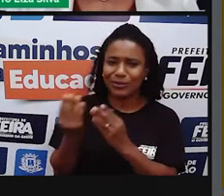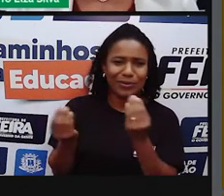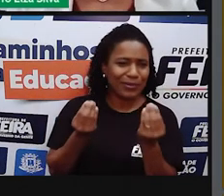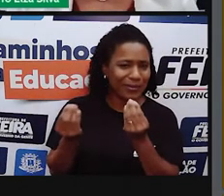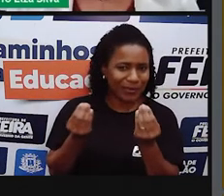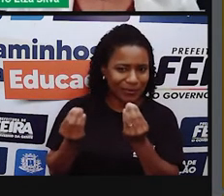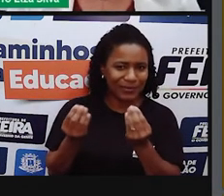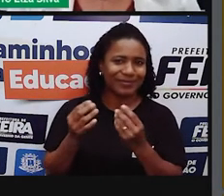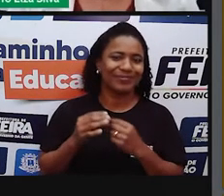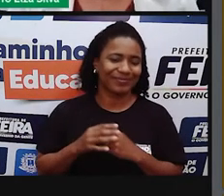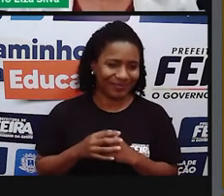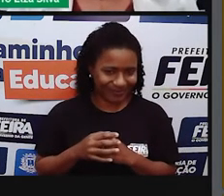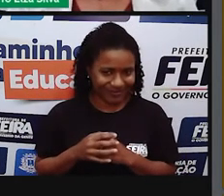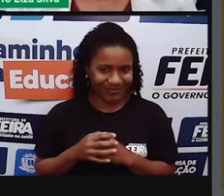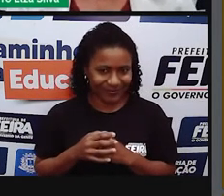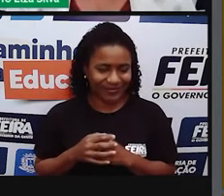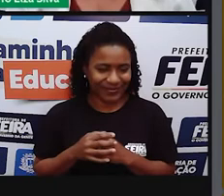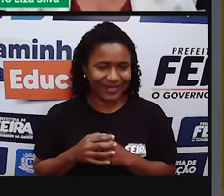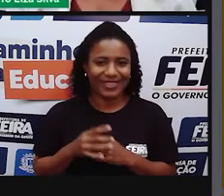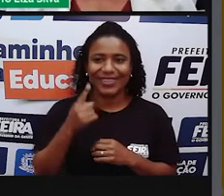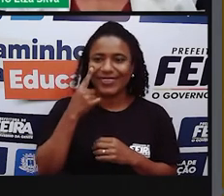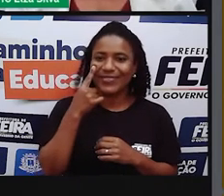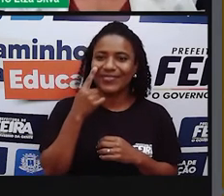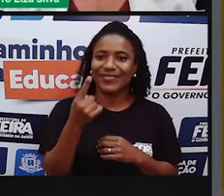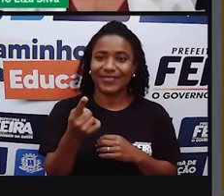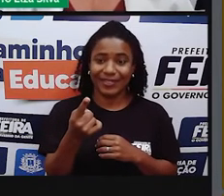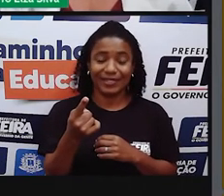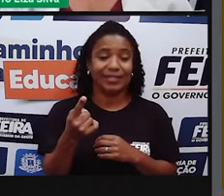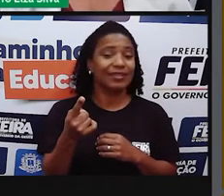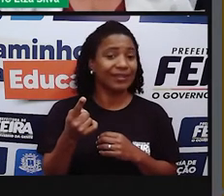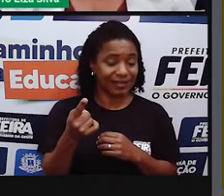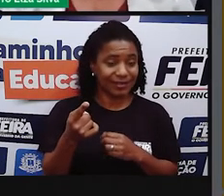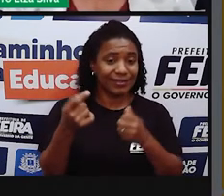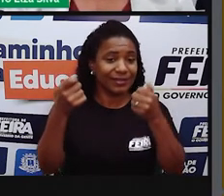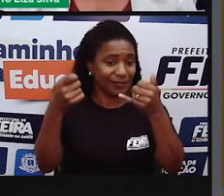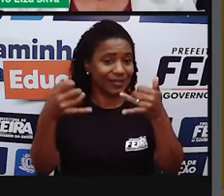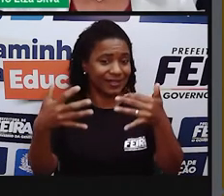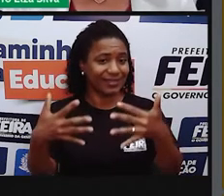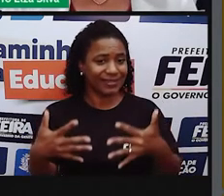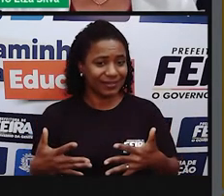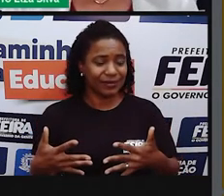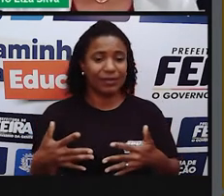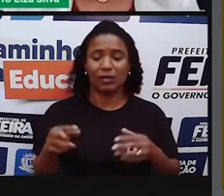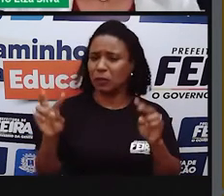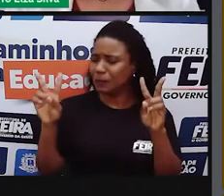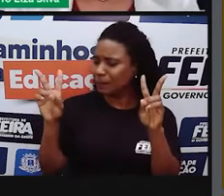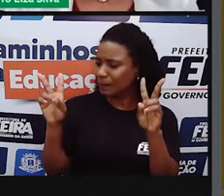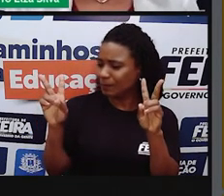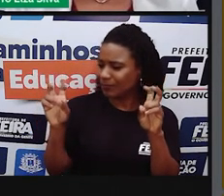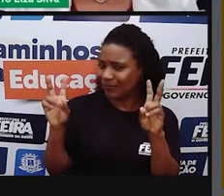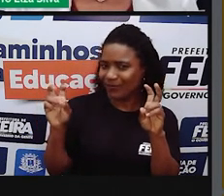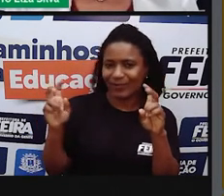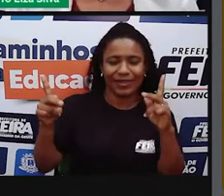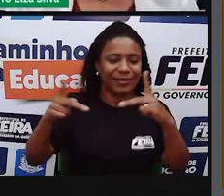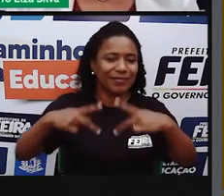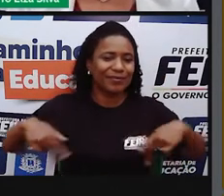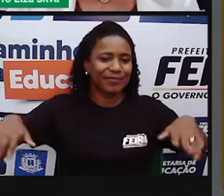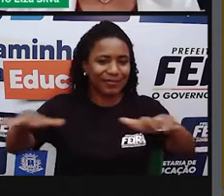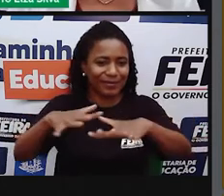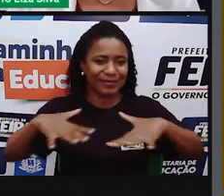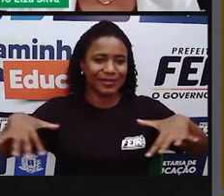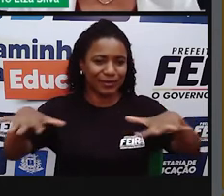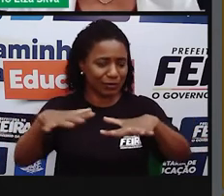Os provérbios, como está escrito no slide, são expressões populares, utilizadas em